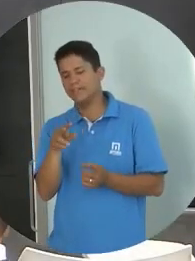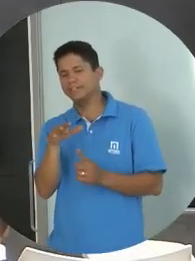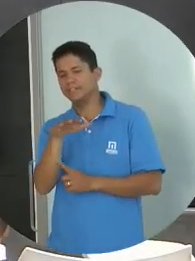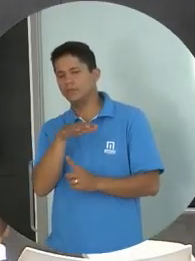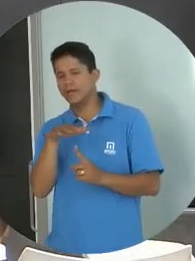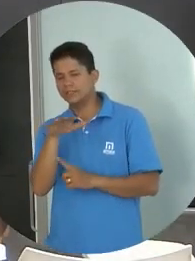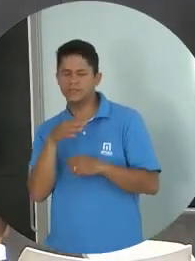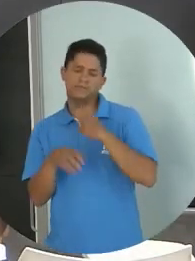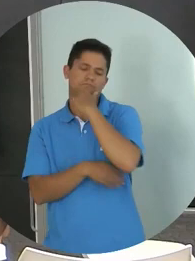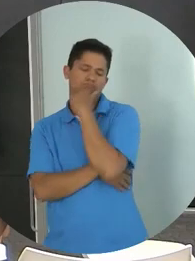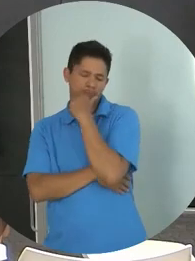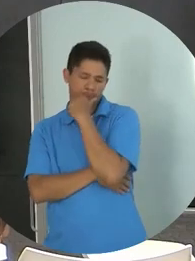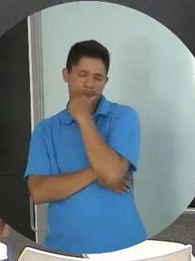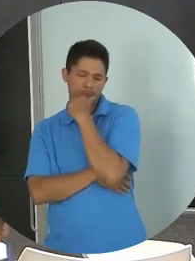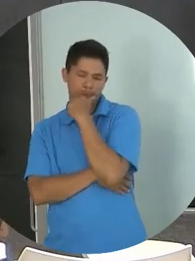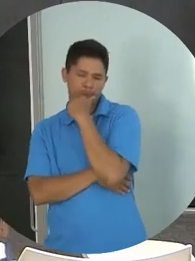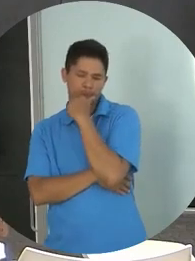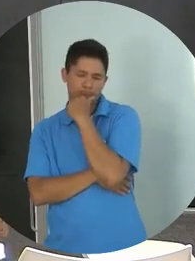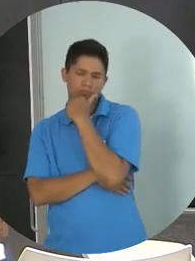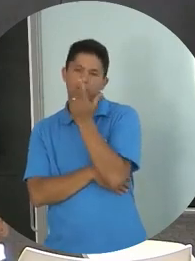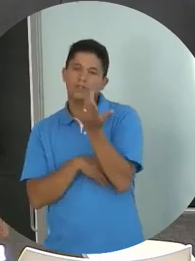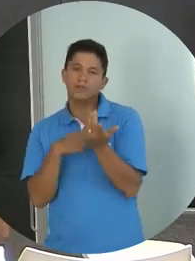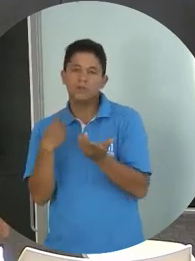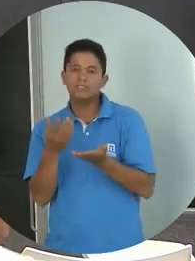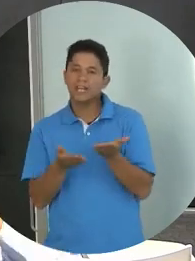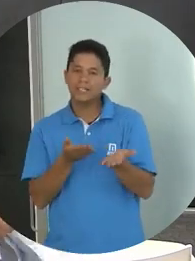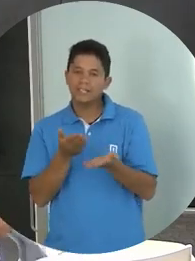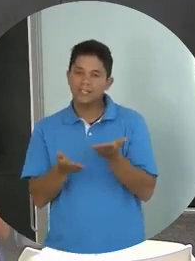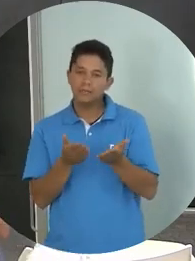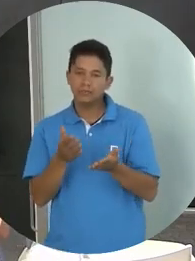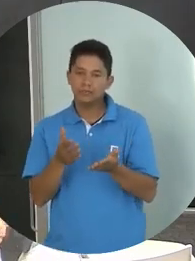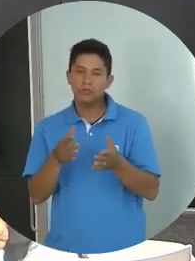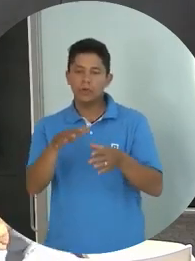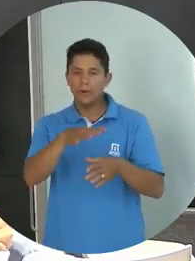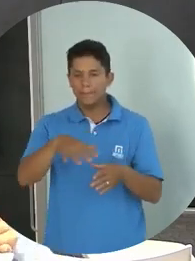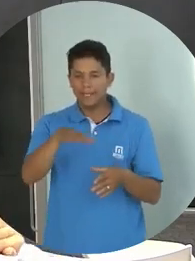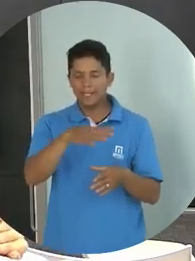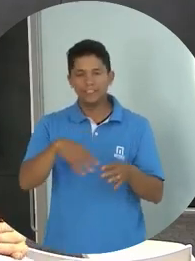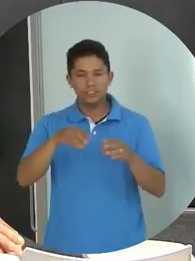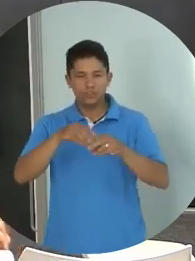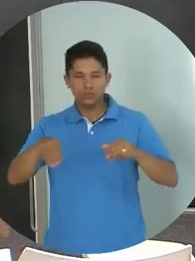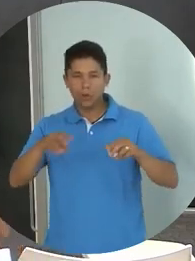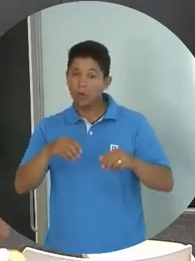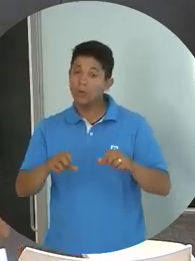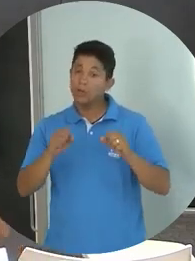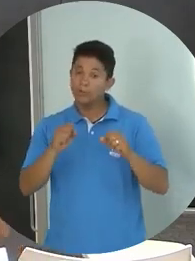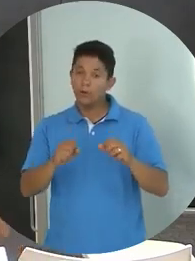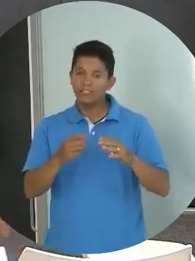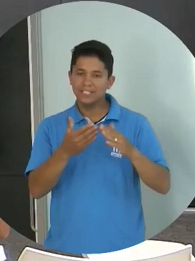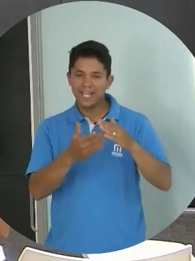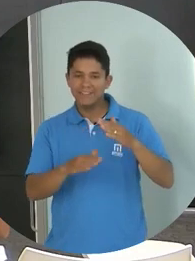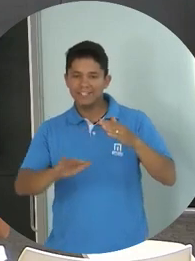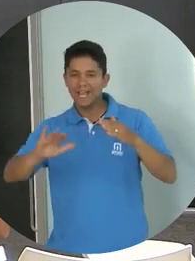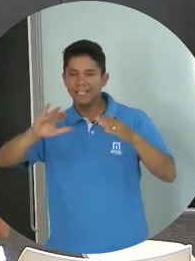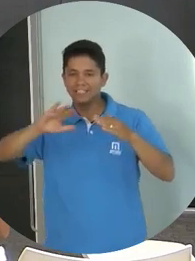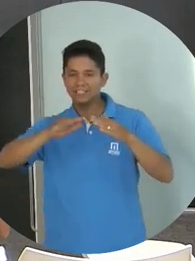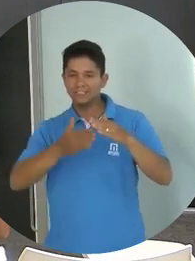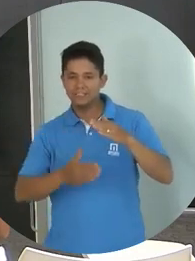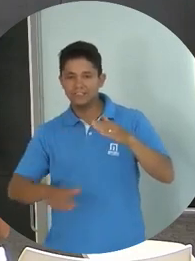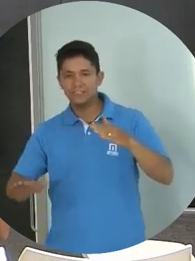porque como a gente trata de um ambiente de solo, podem ter cavidades, podem ter situações que a gente não